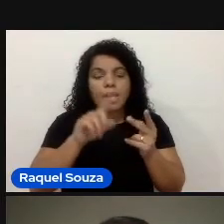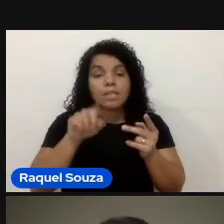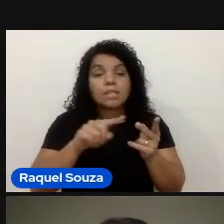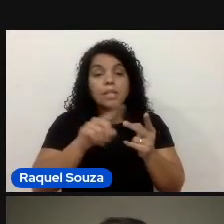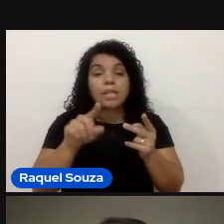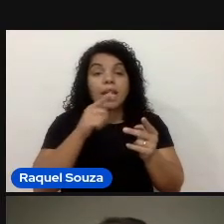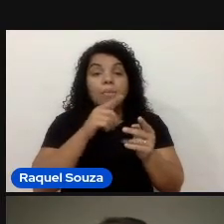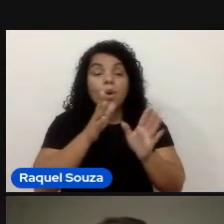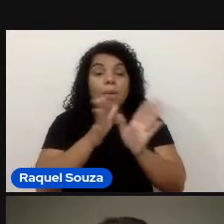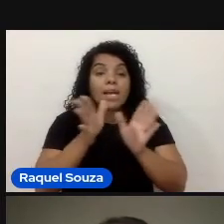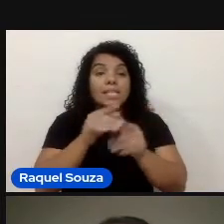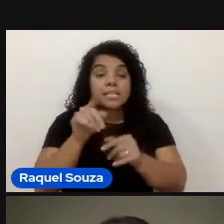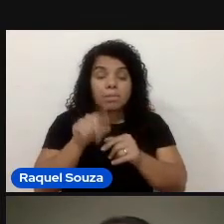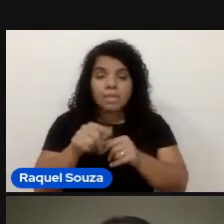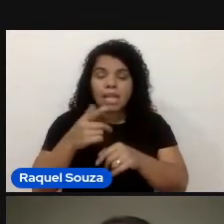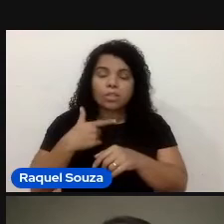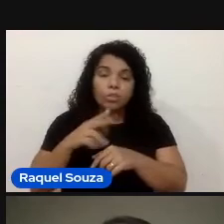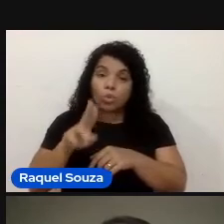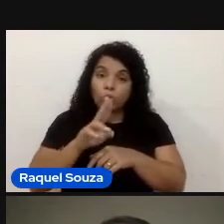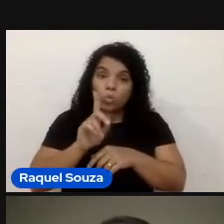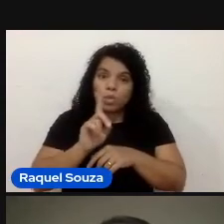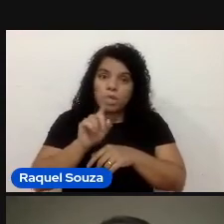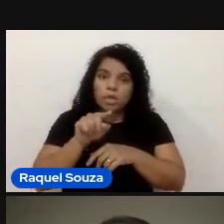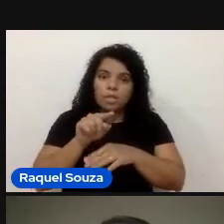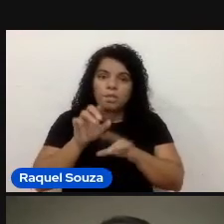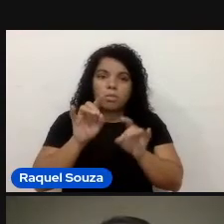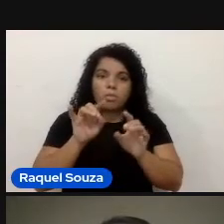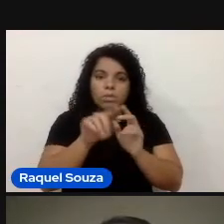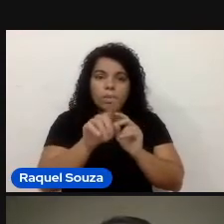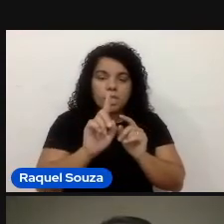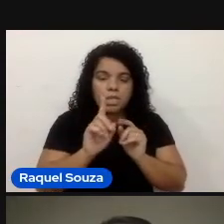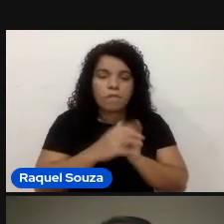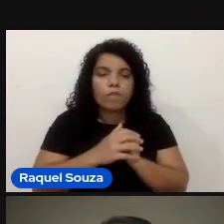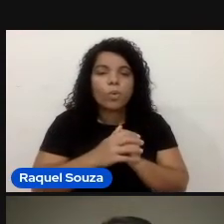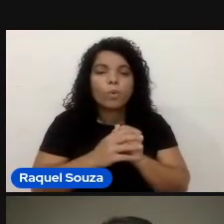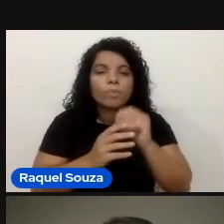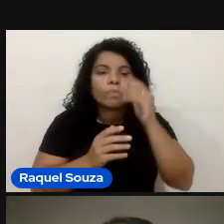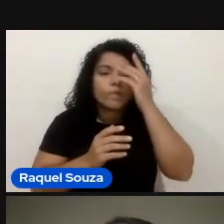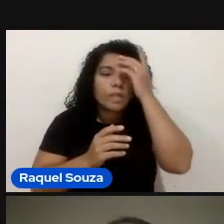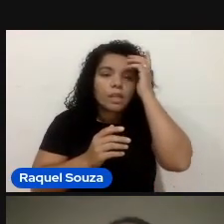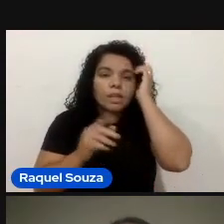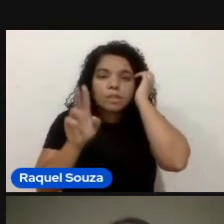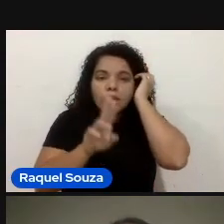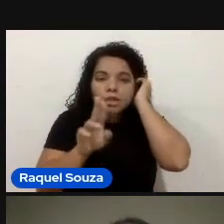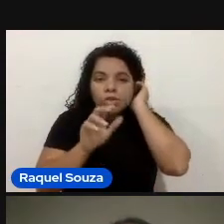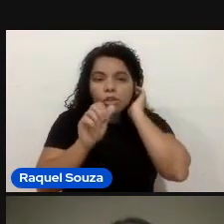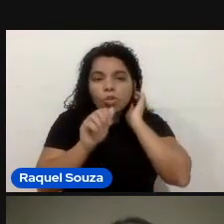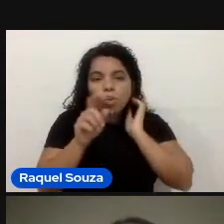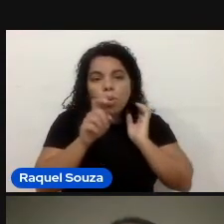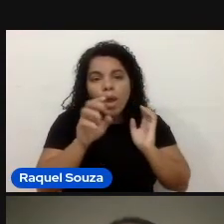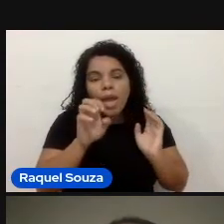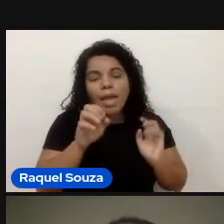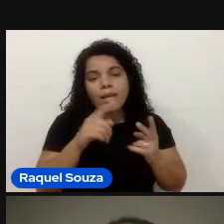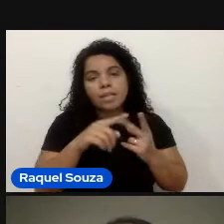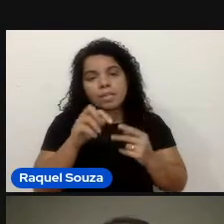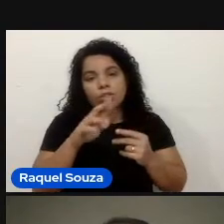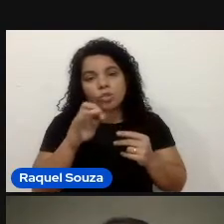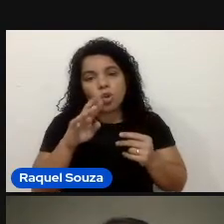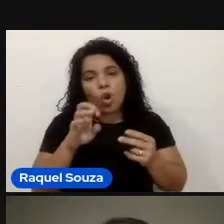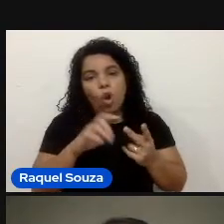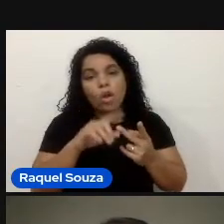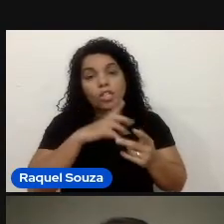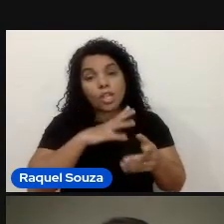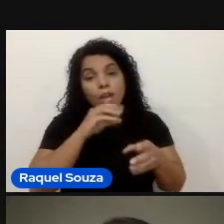esse pacote aqui específico, está usando um Xcore Playwright. Então, dentro do Xcore já tem